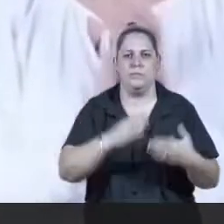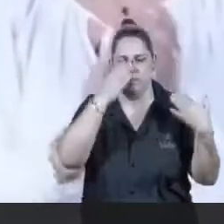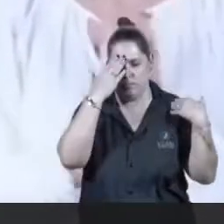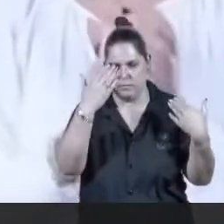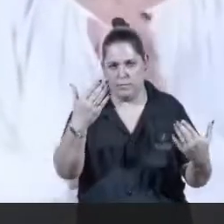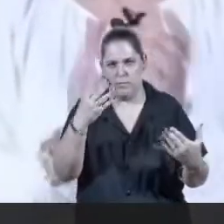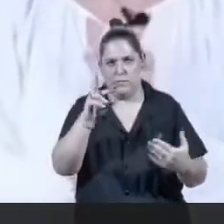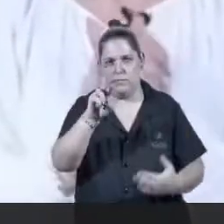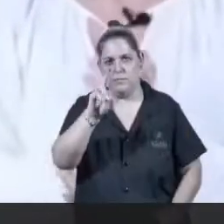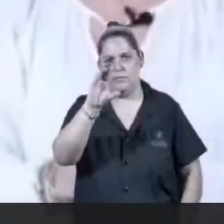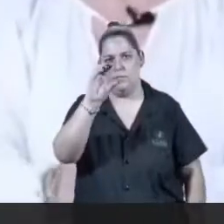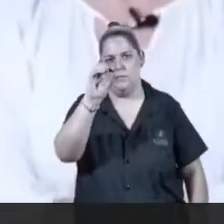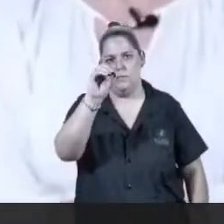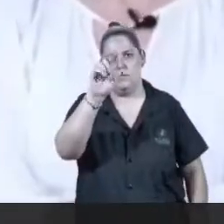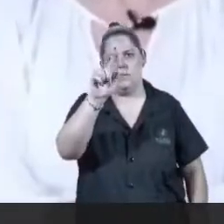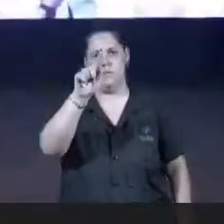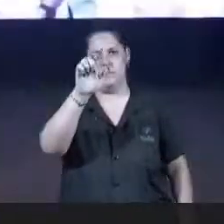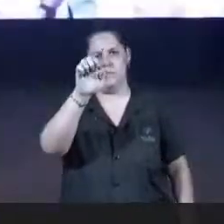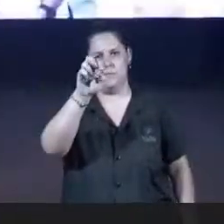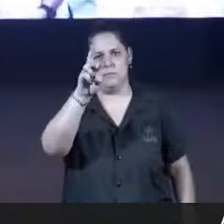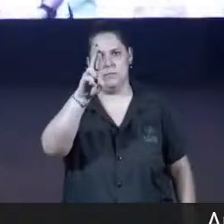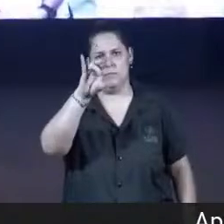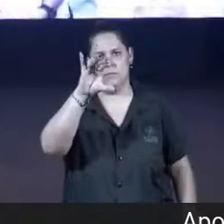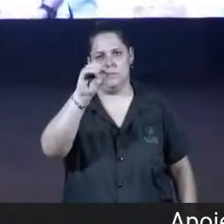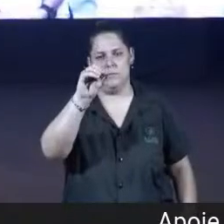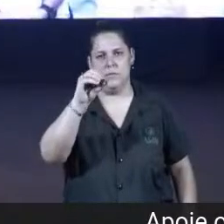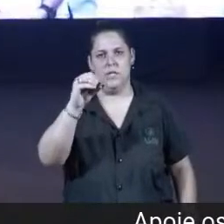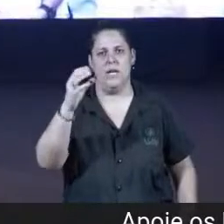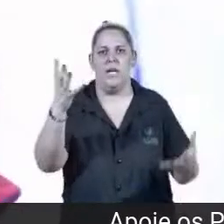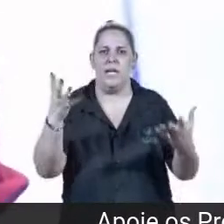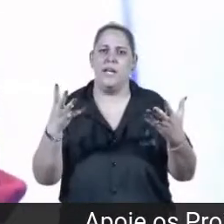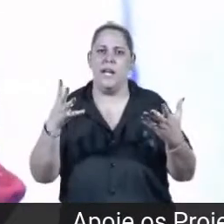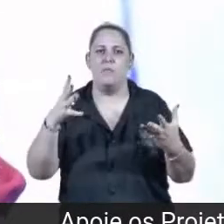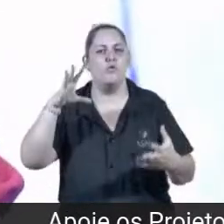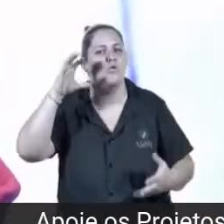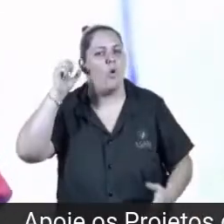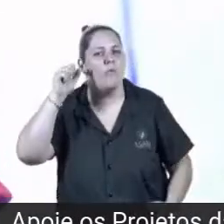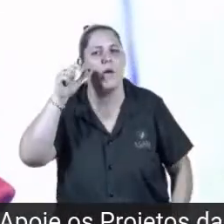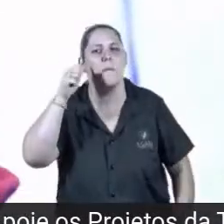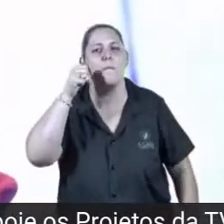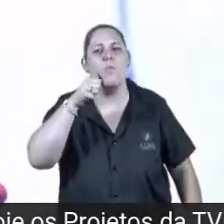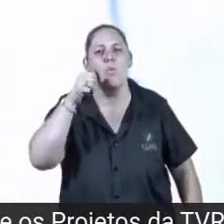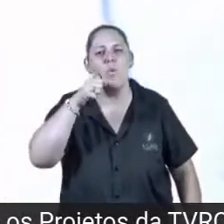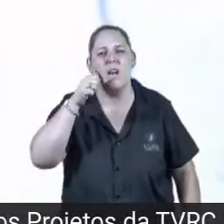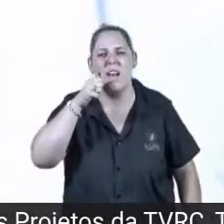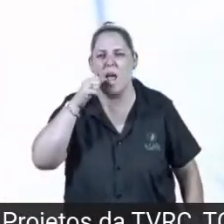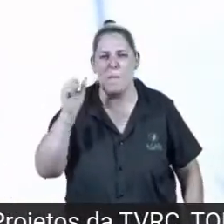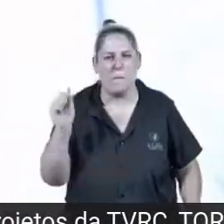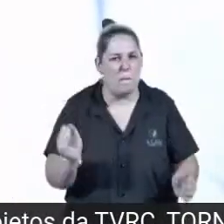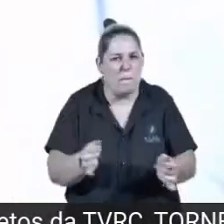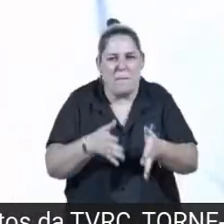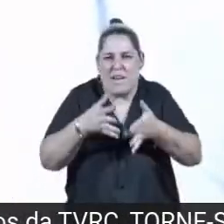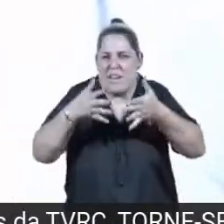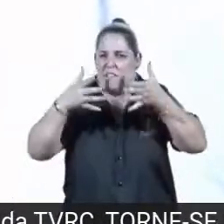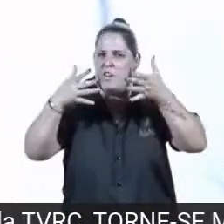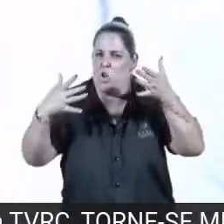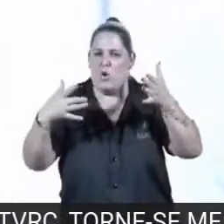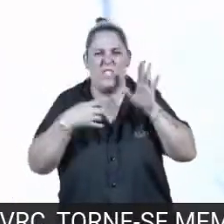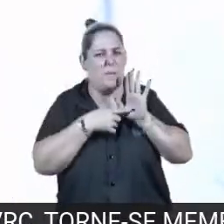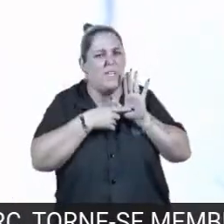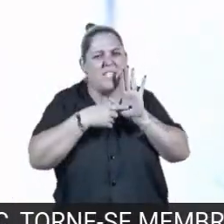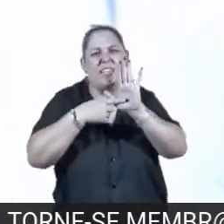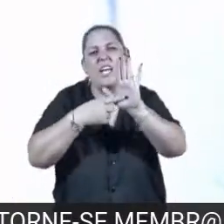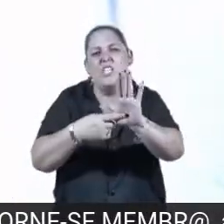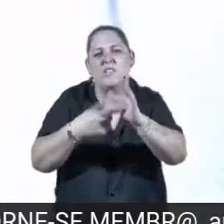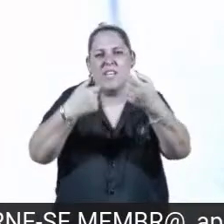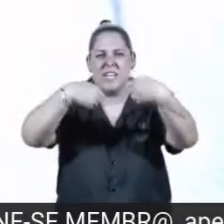Obrigada, senador Rogério. E nós queremos ouvir essa mulher incrível, representativa e que